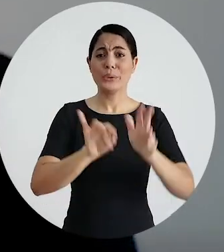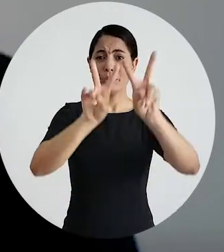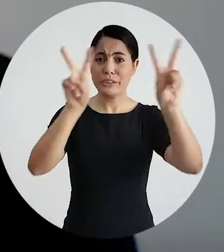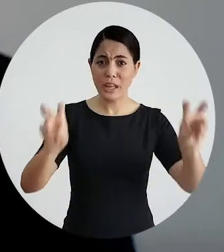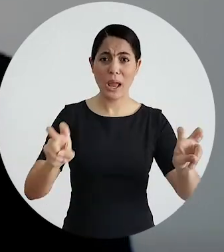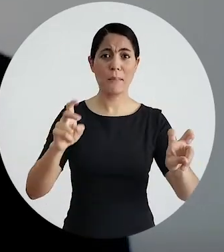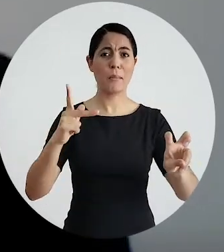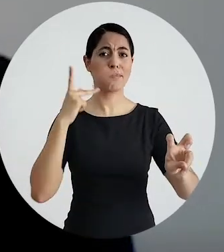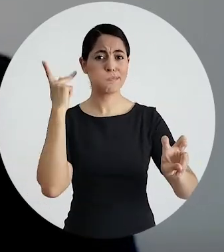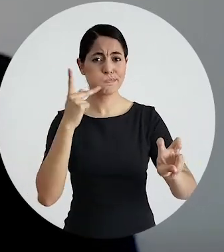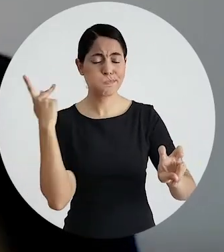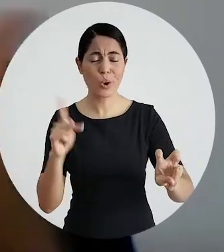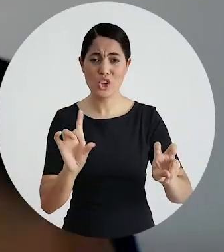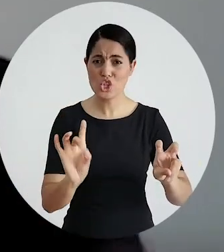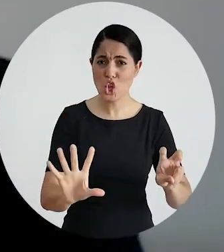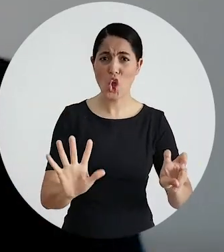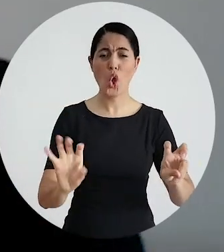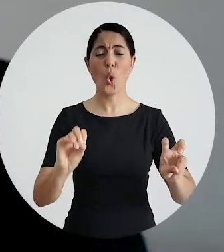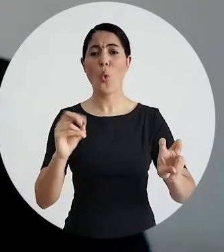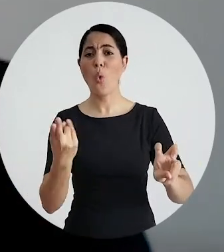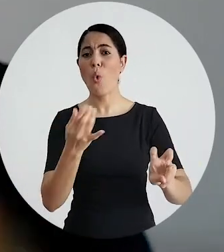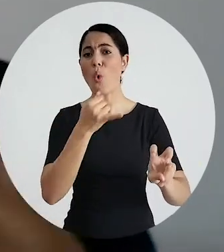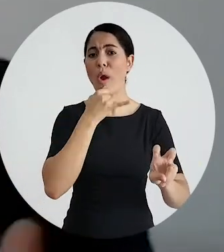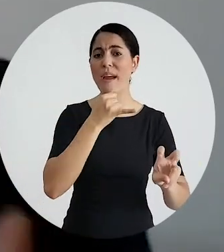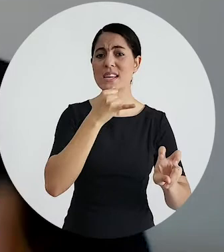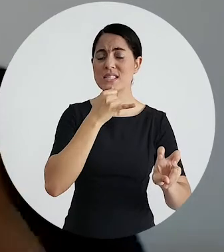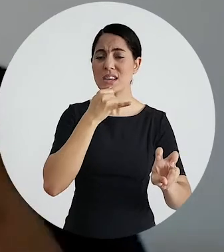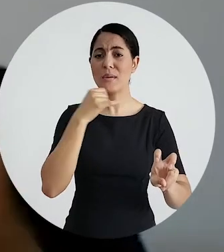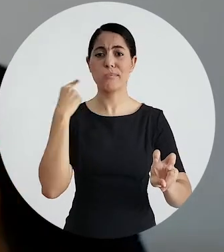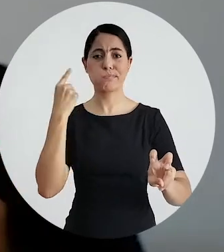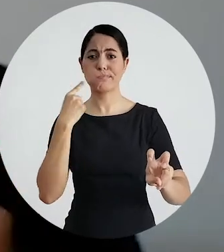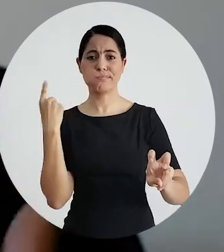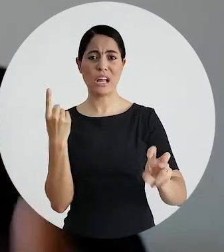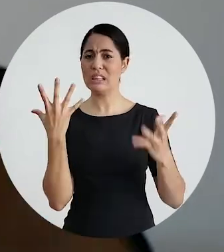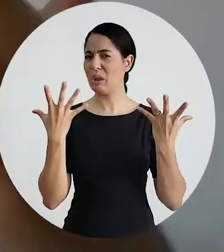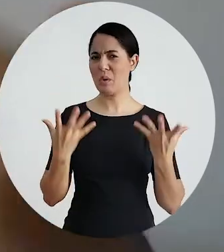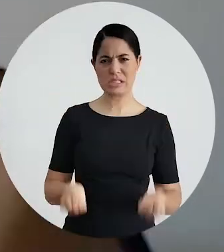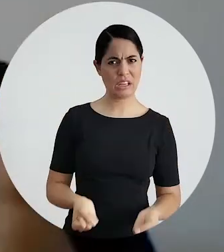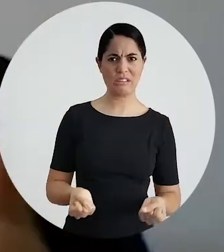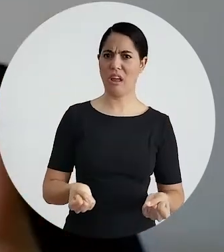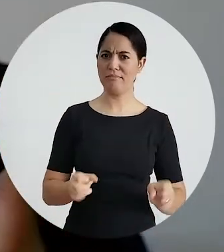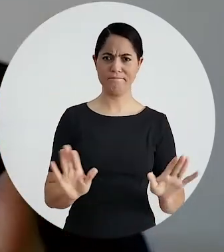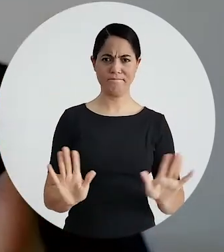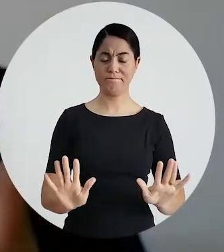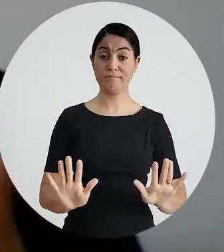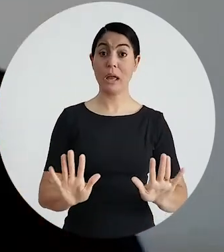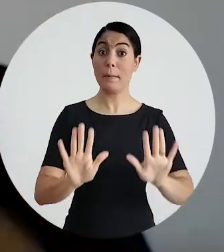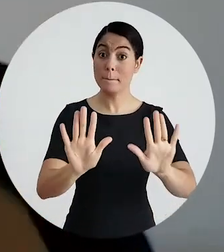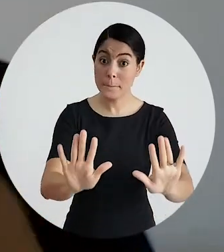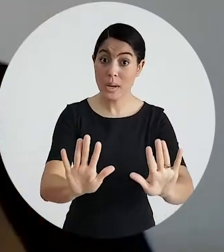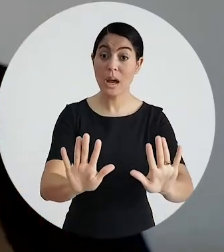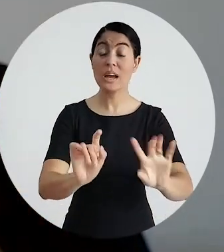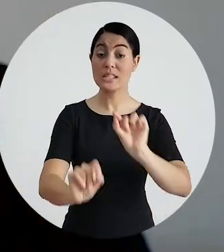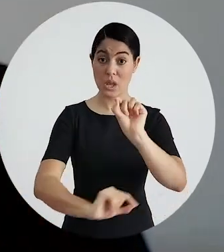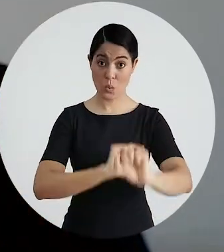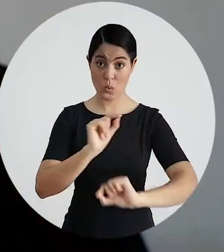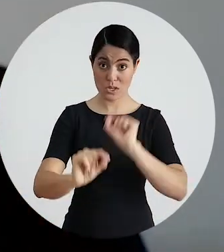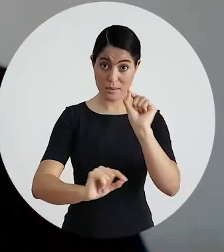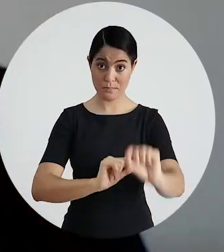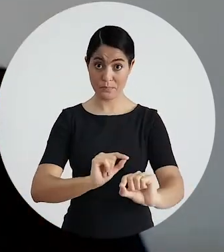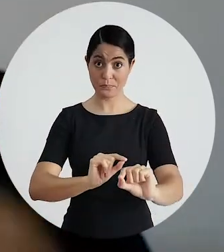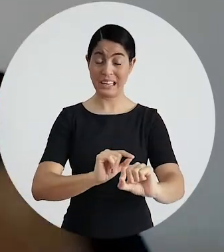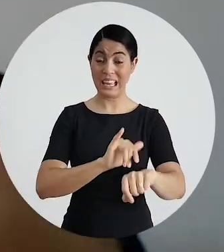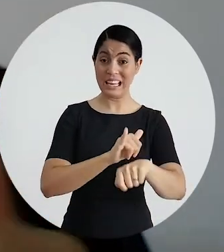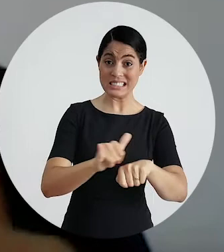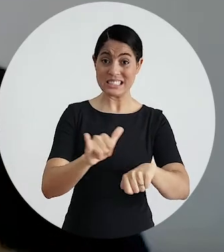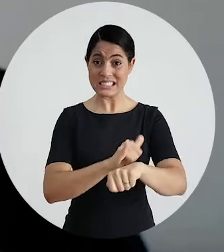discussão política somente, ou de negativa dos advogados de não aceitarem a ferramenta. Mas é porque a